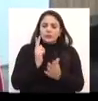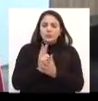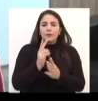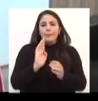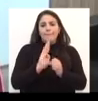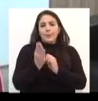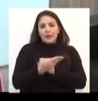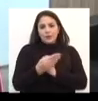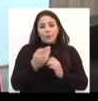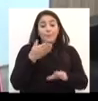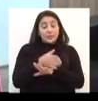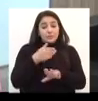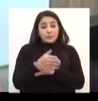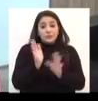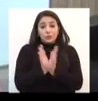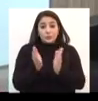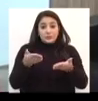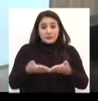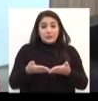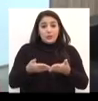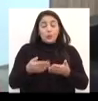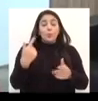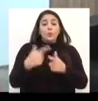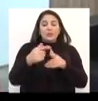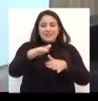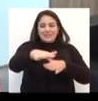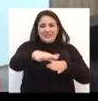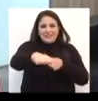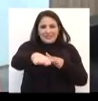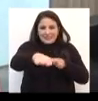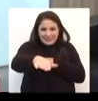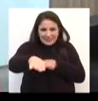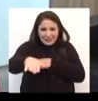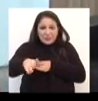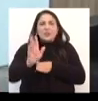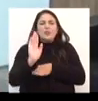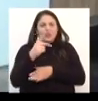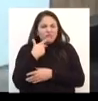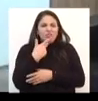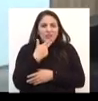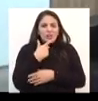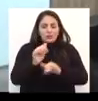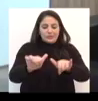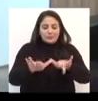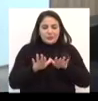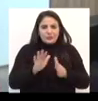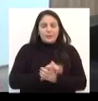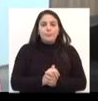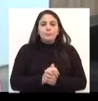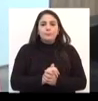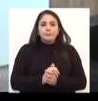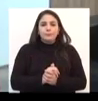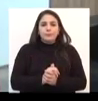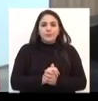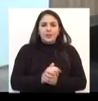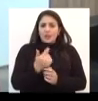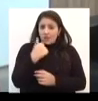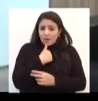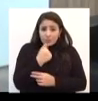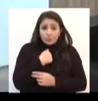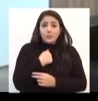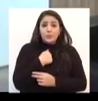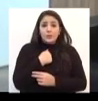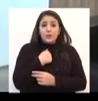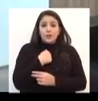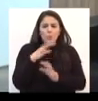Cruz, participei da comissão pró-estacionamento, onde ele citou no grande expediente dele, e